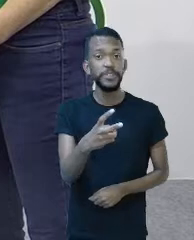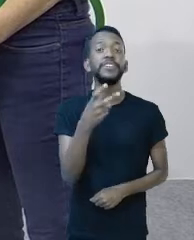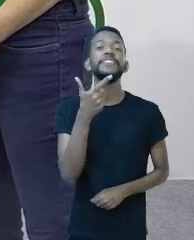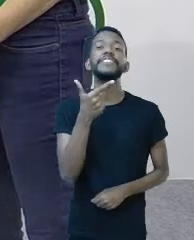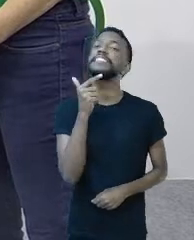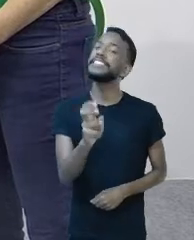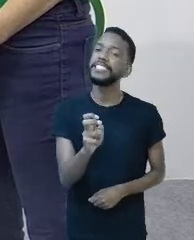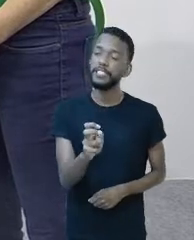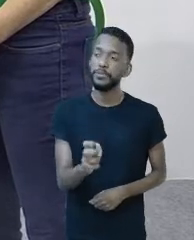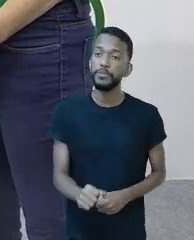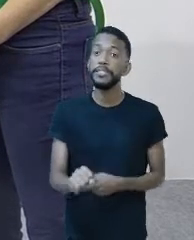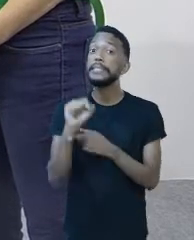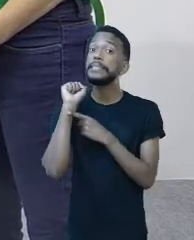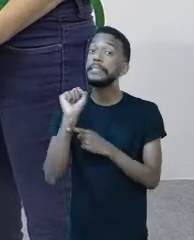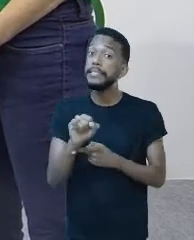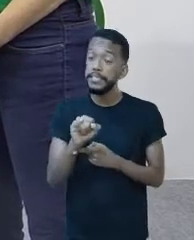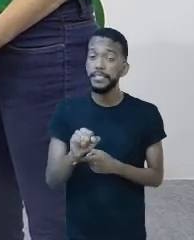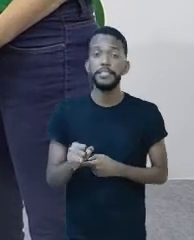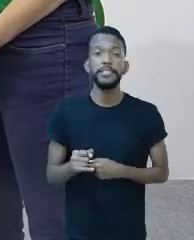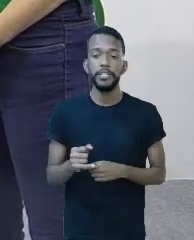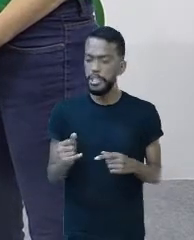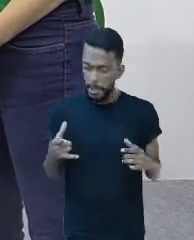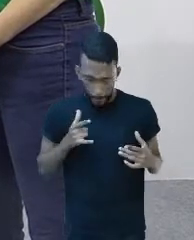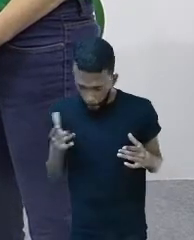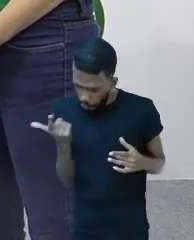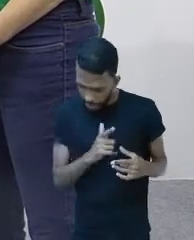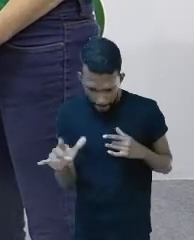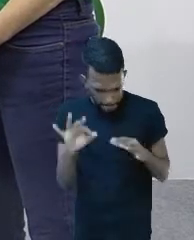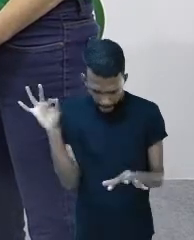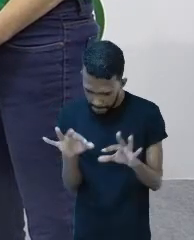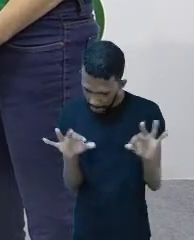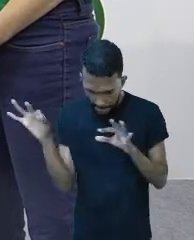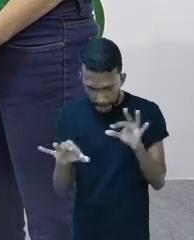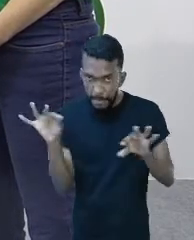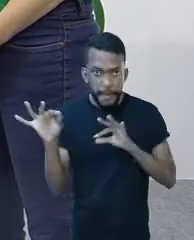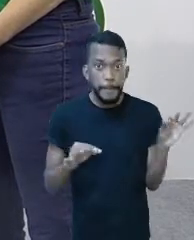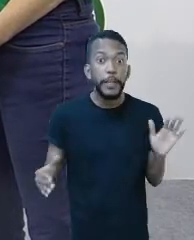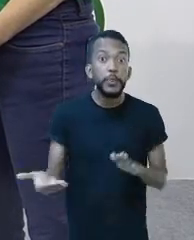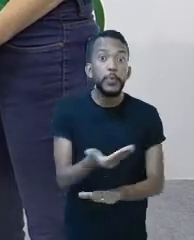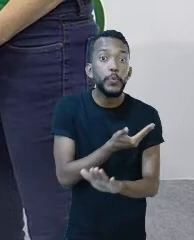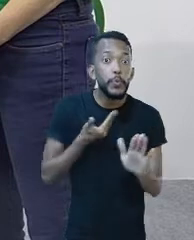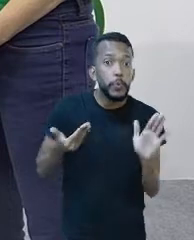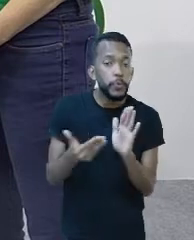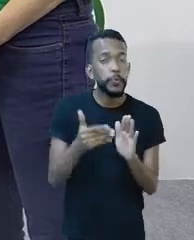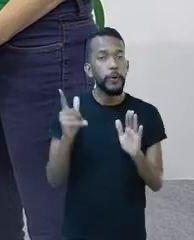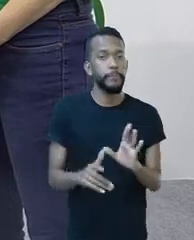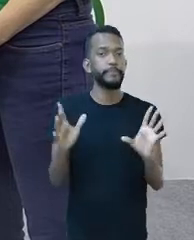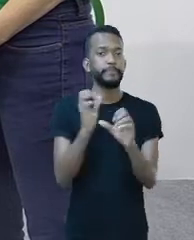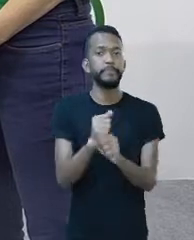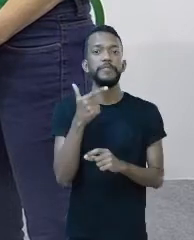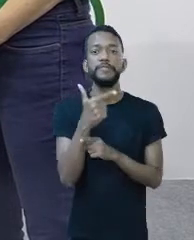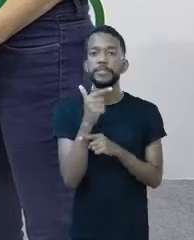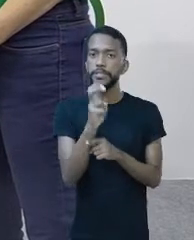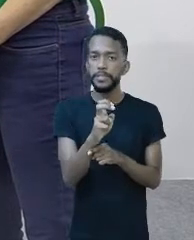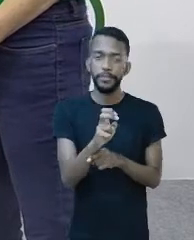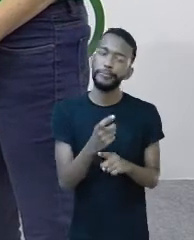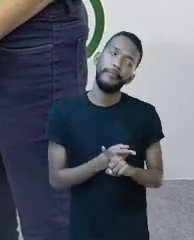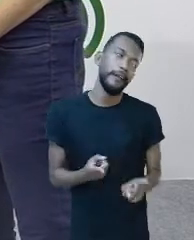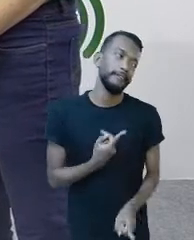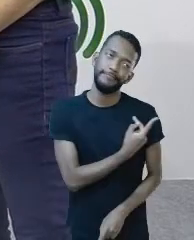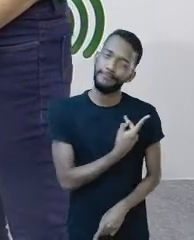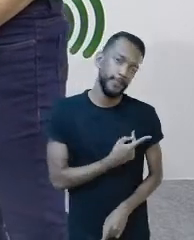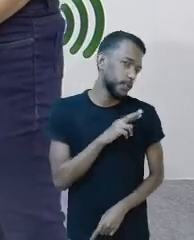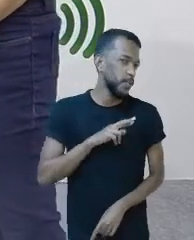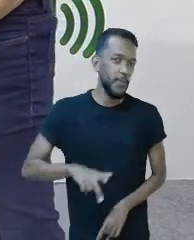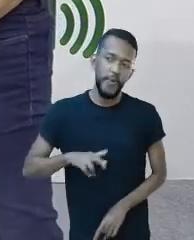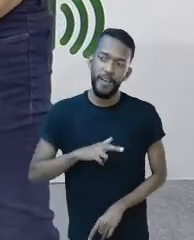25. Então, se o jogador tirasse todas as varetas, ele faria 25 pontos. Mas não foi o nosso caso.